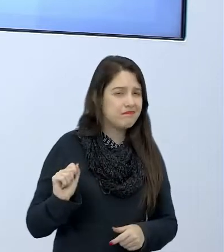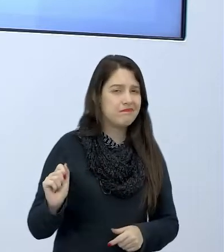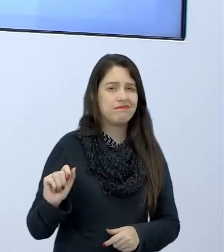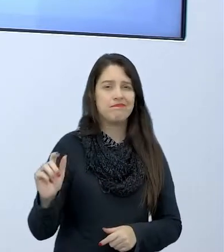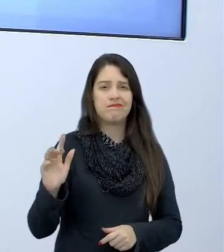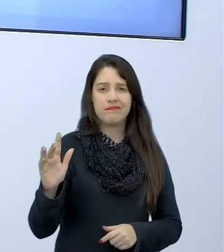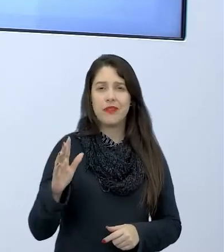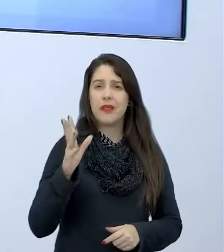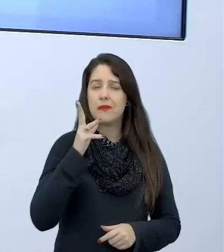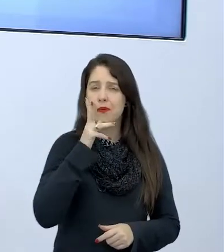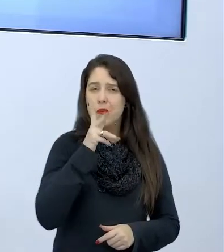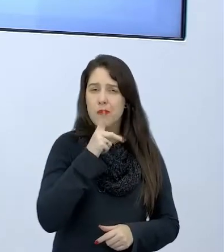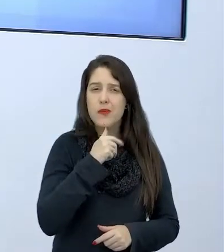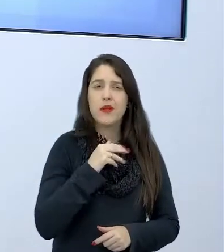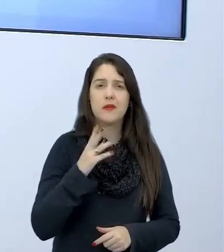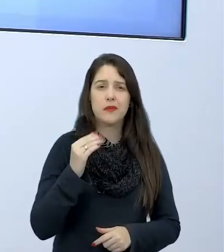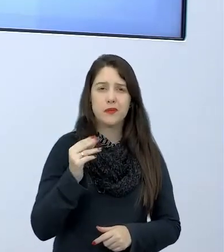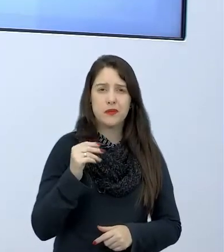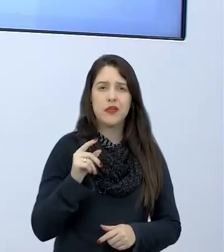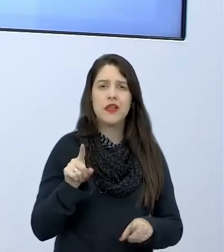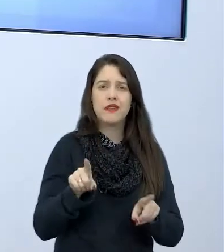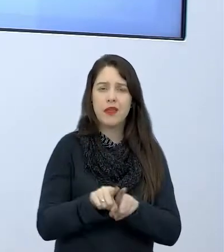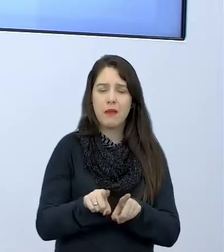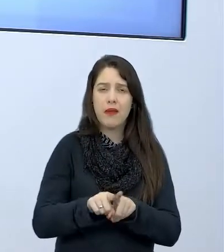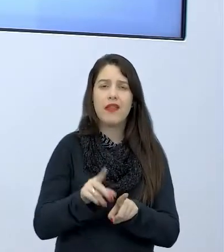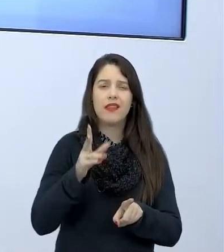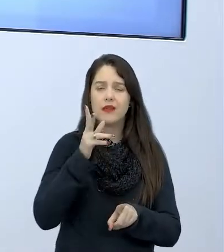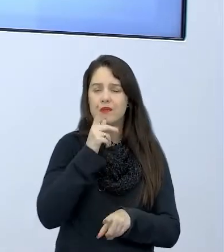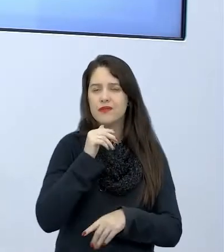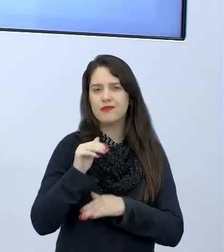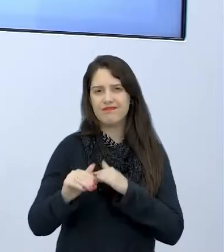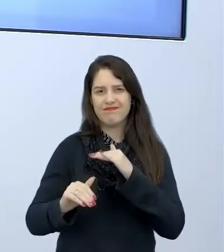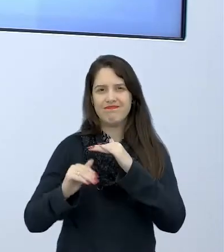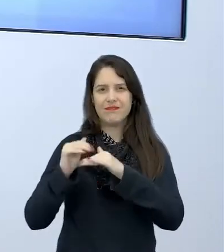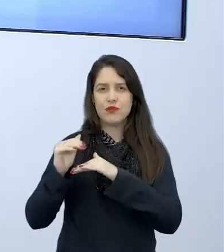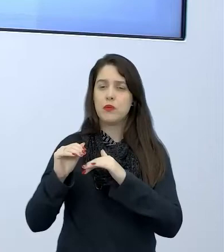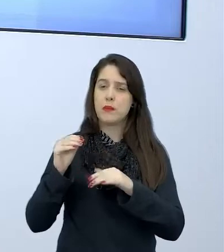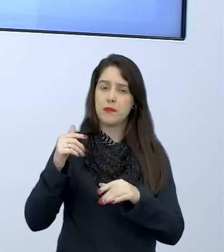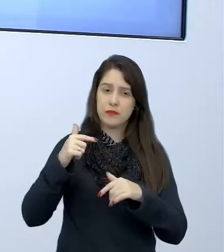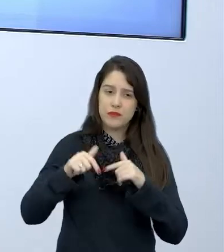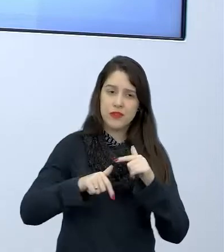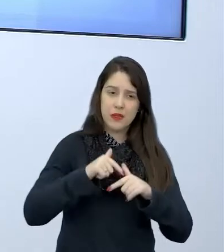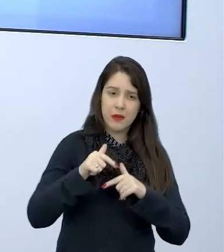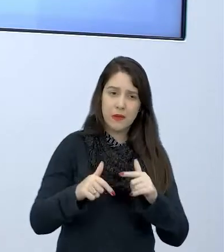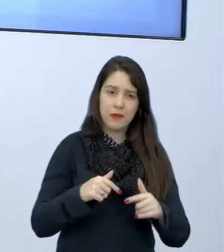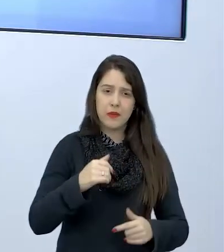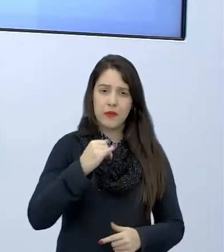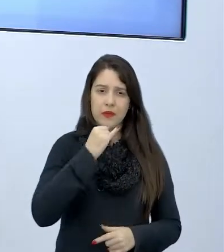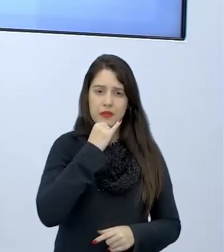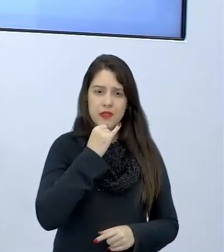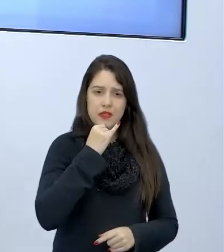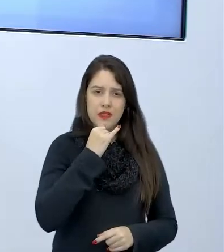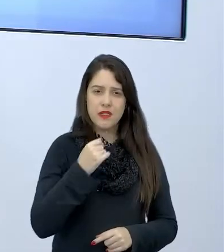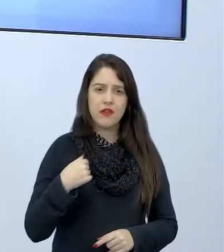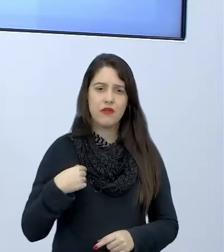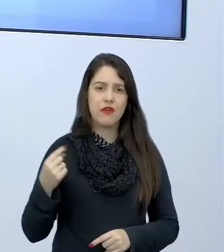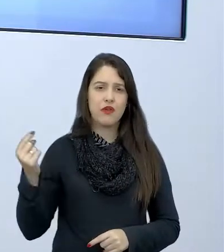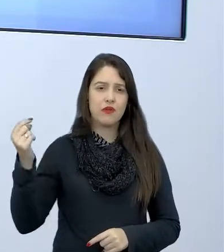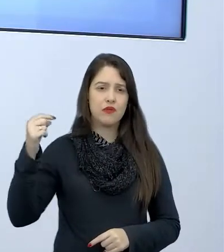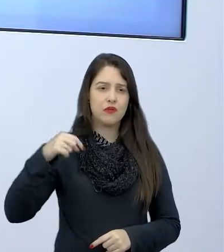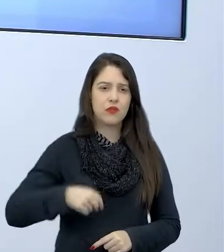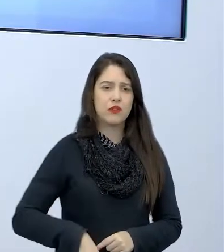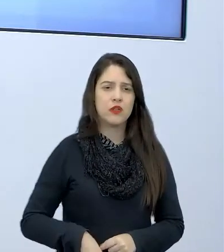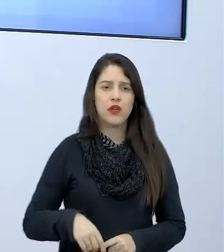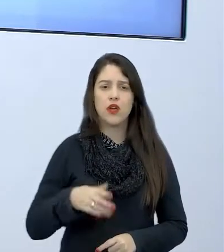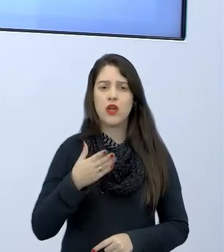demora muito, então isso também não ajuda você a se realocar no mercado de trabalho. Eu não posso, por exemplo, vir aqui e dizer, gente, eu